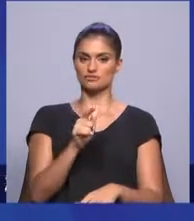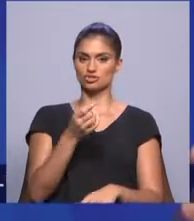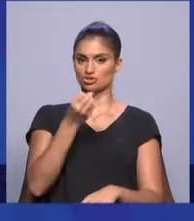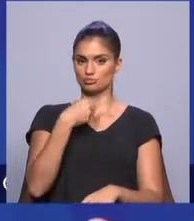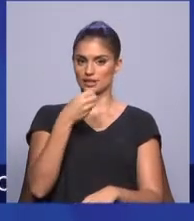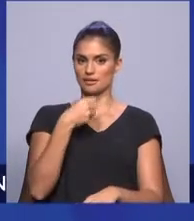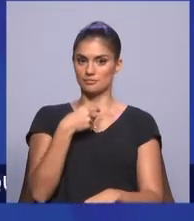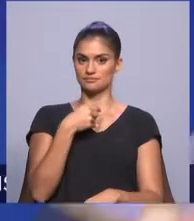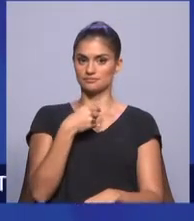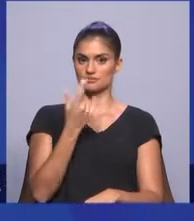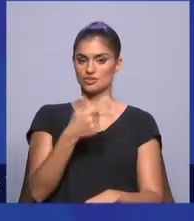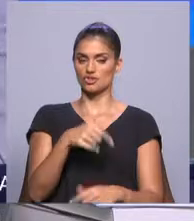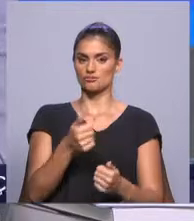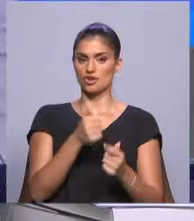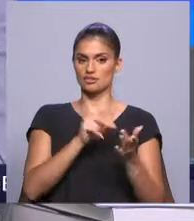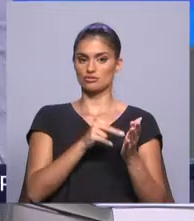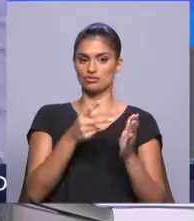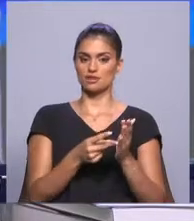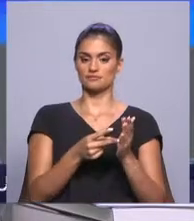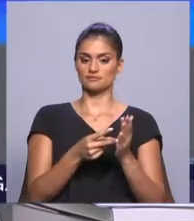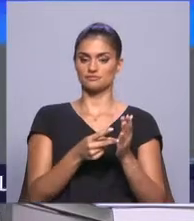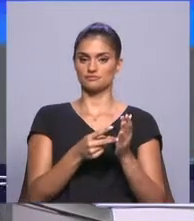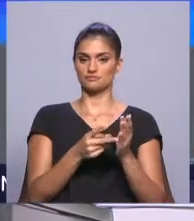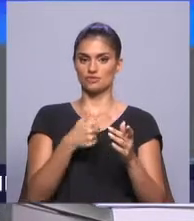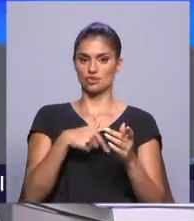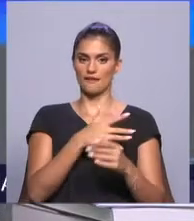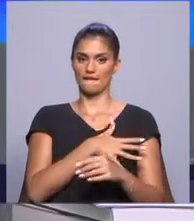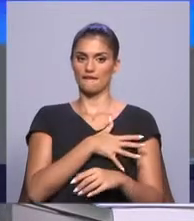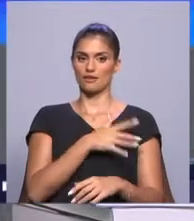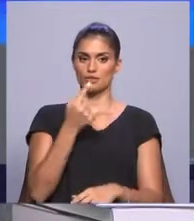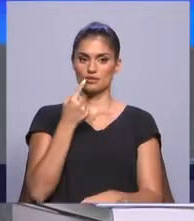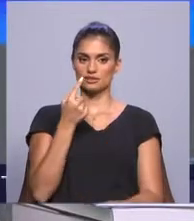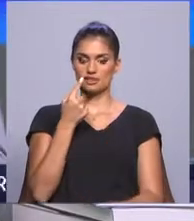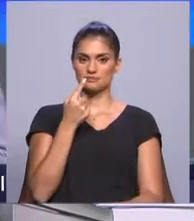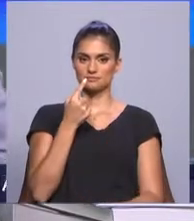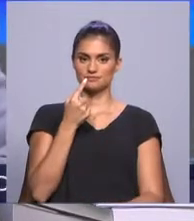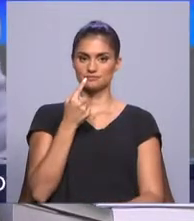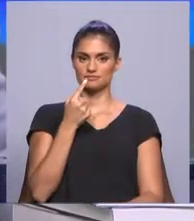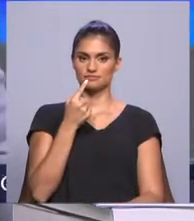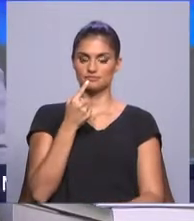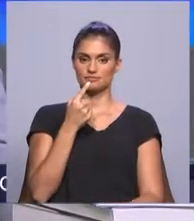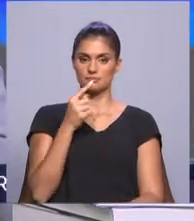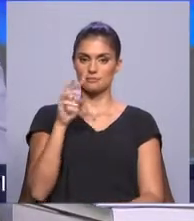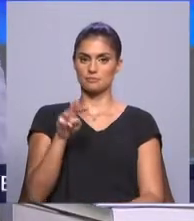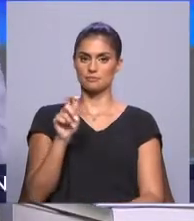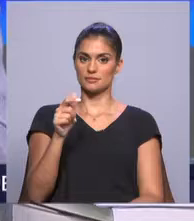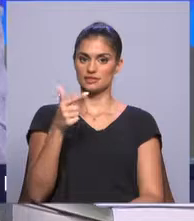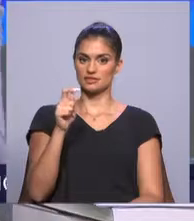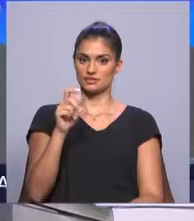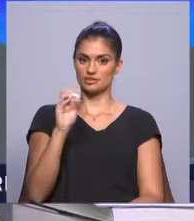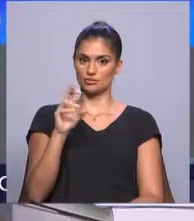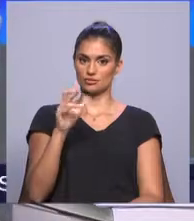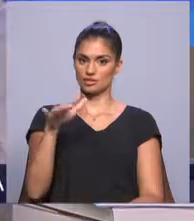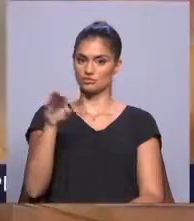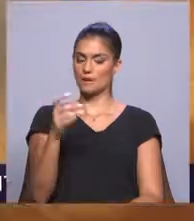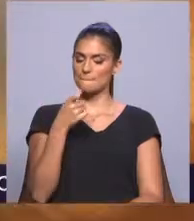lá bem isso. À medida que temos melhor tecnologia, nós adoramos conhecer a intimidade de meteoritos, as pedras que